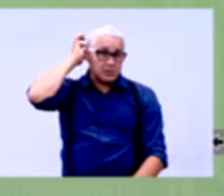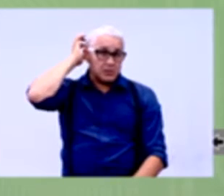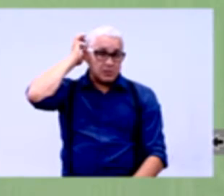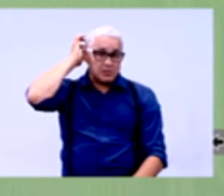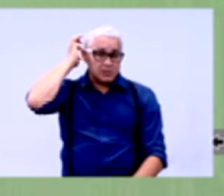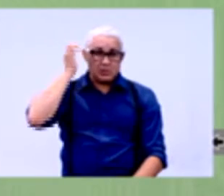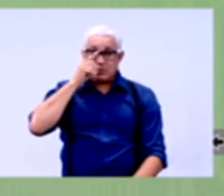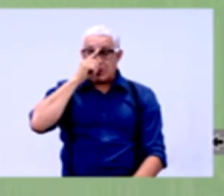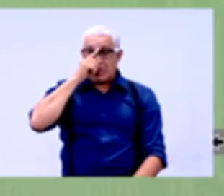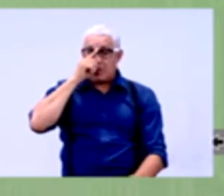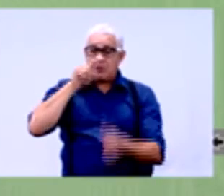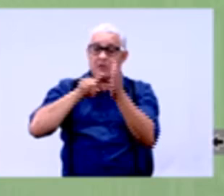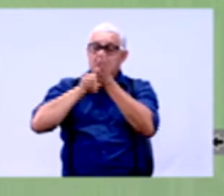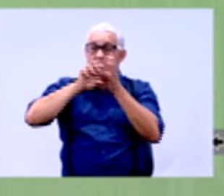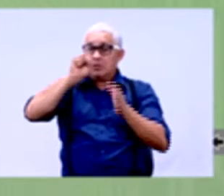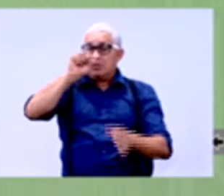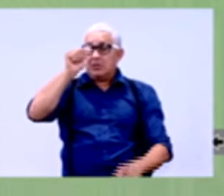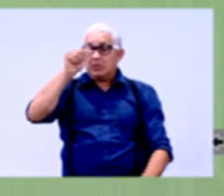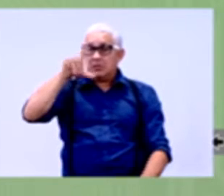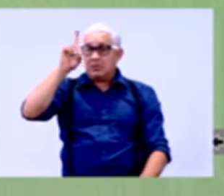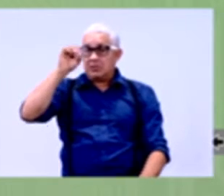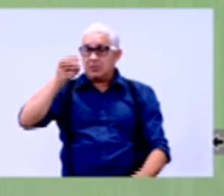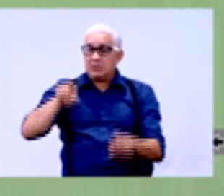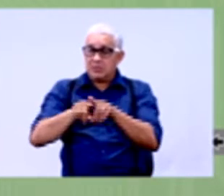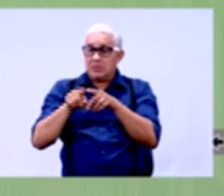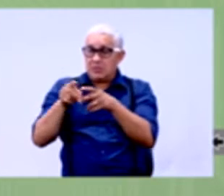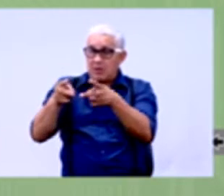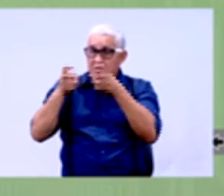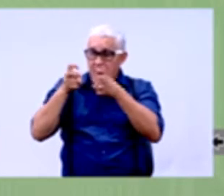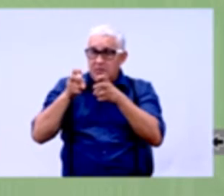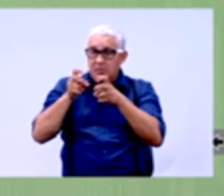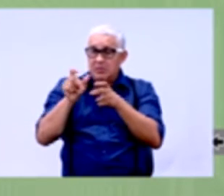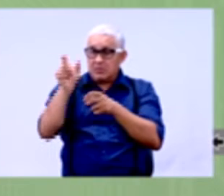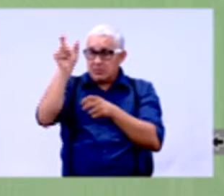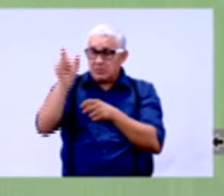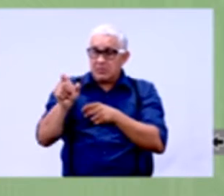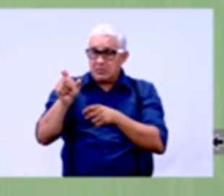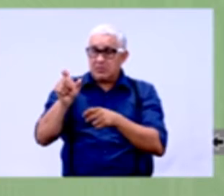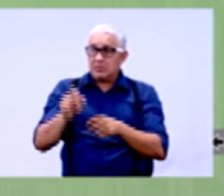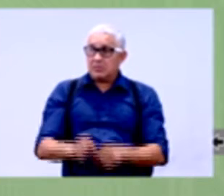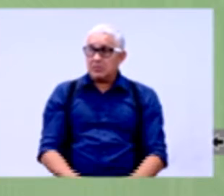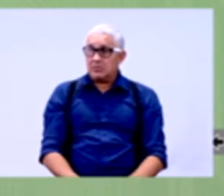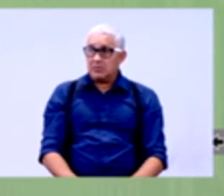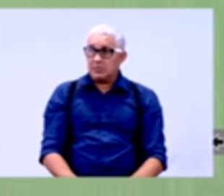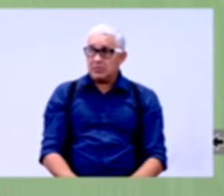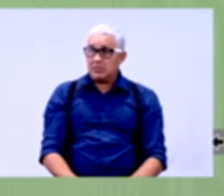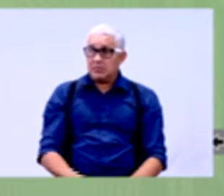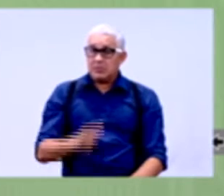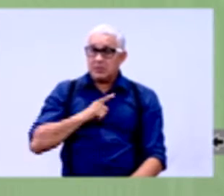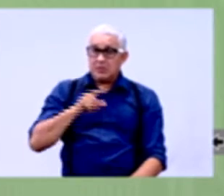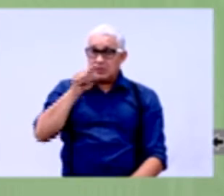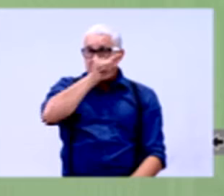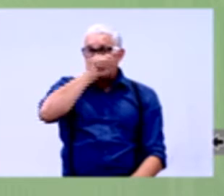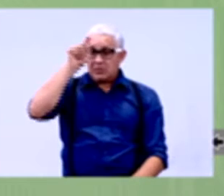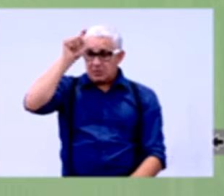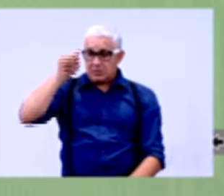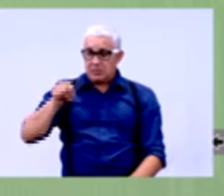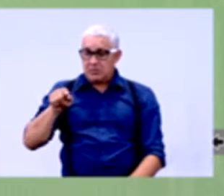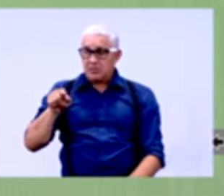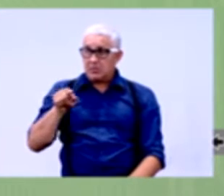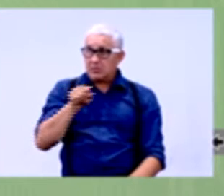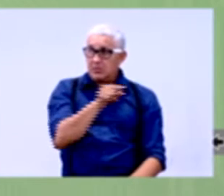Consulta saldo e identifica cliente. Vejam que aqui nós podemos fazer uma